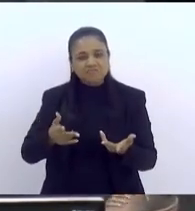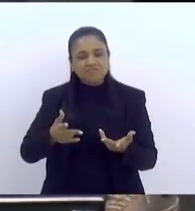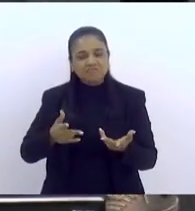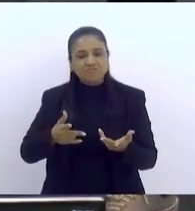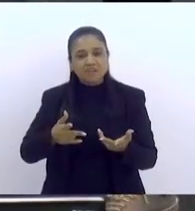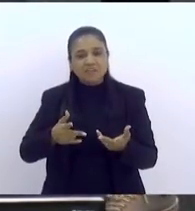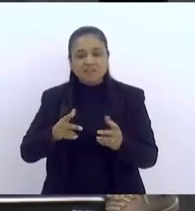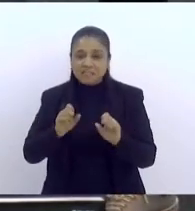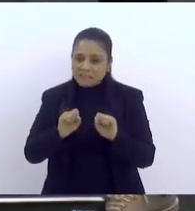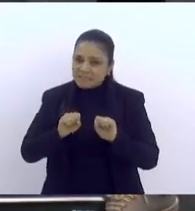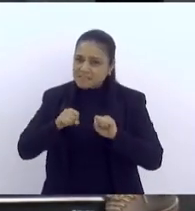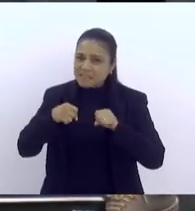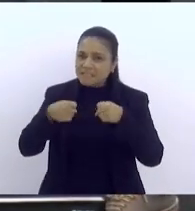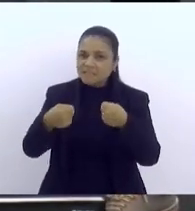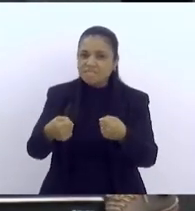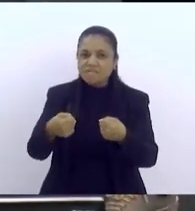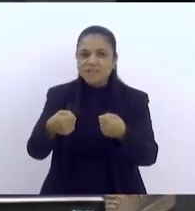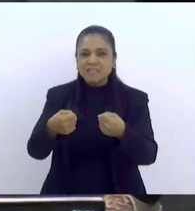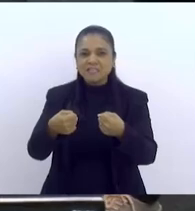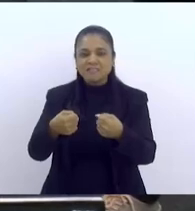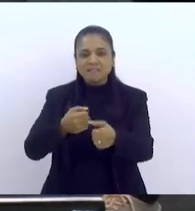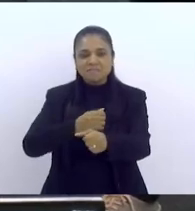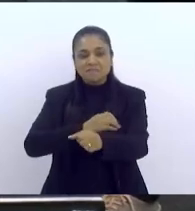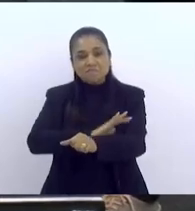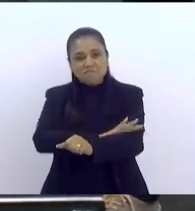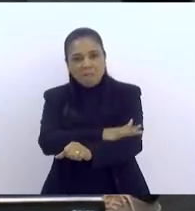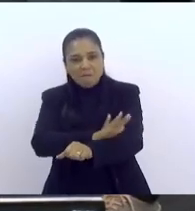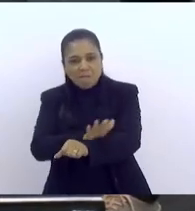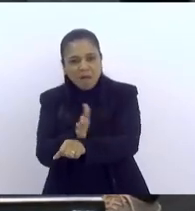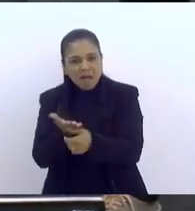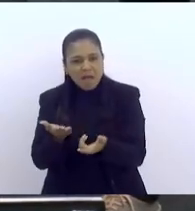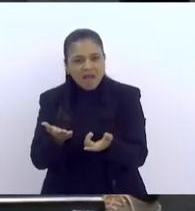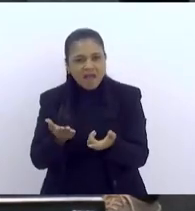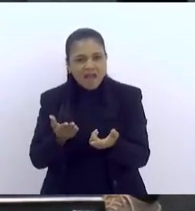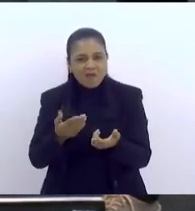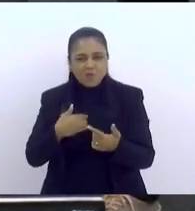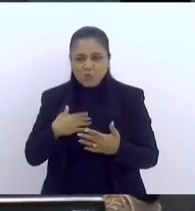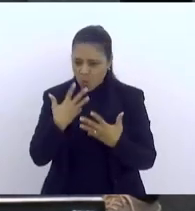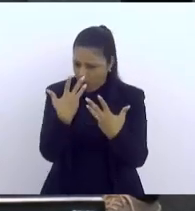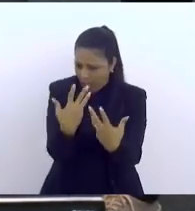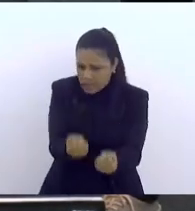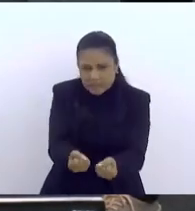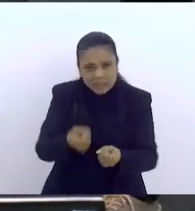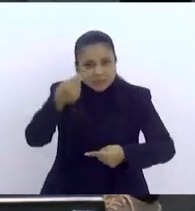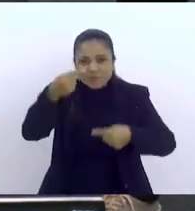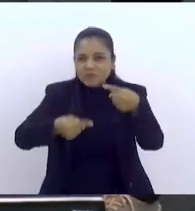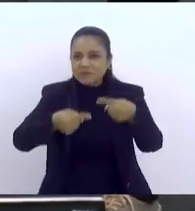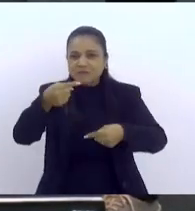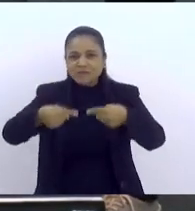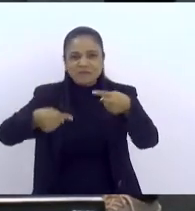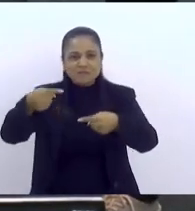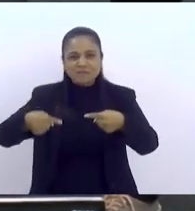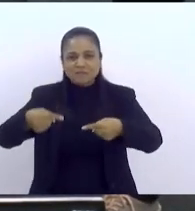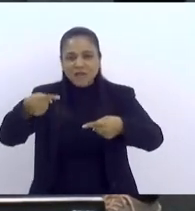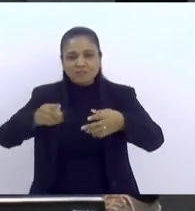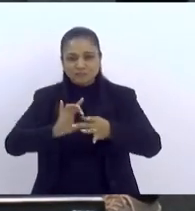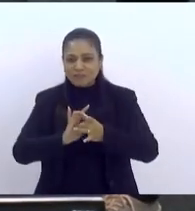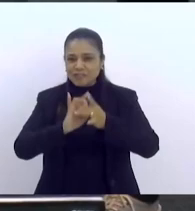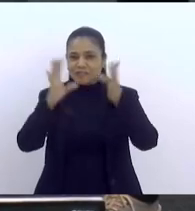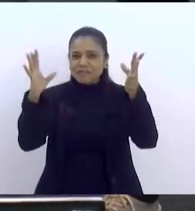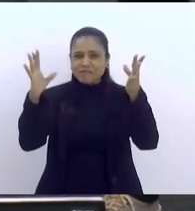tolerância, não admitem que haja um debate pleno e sem